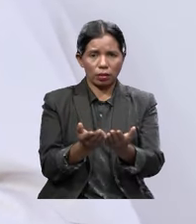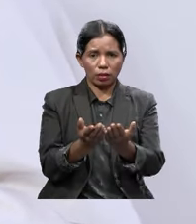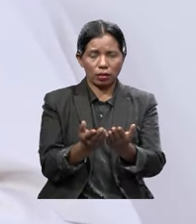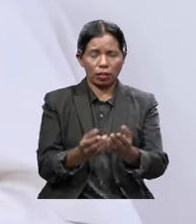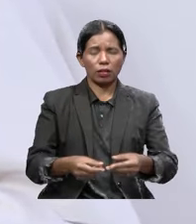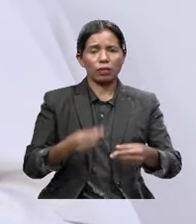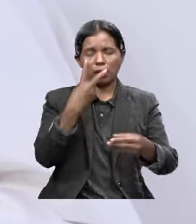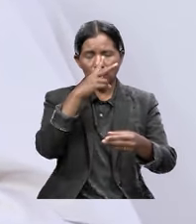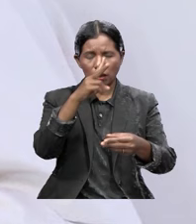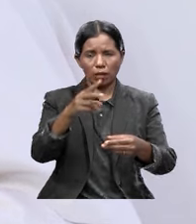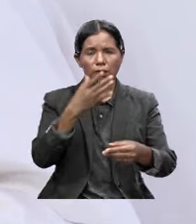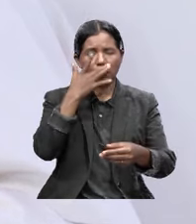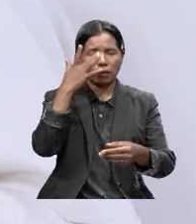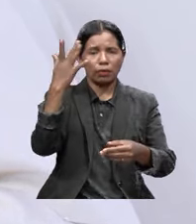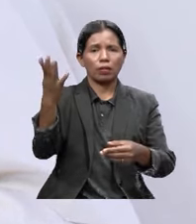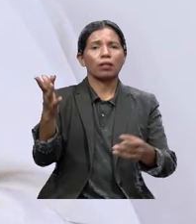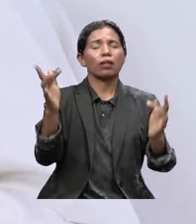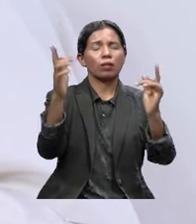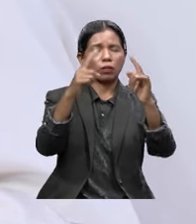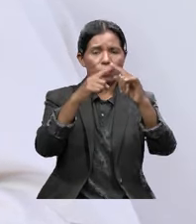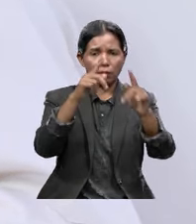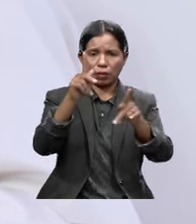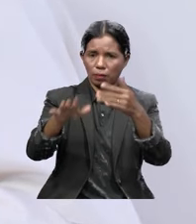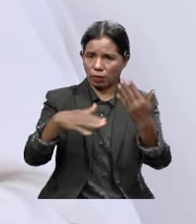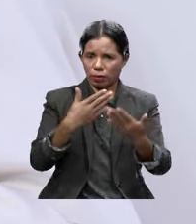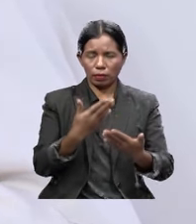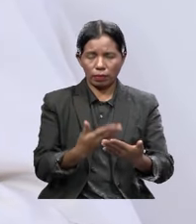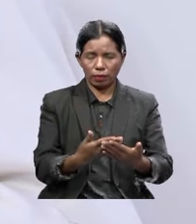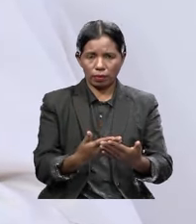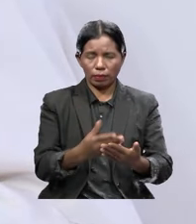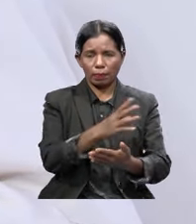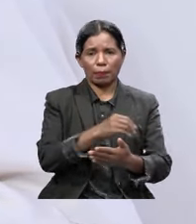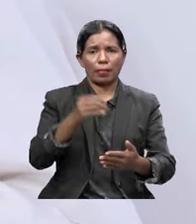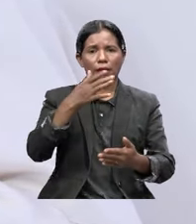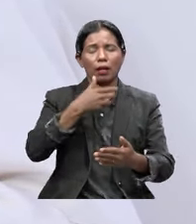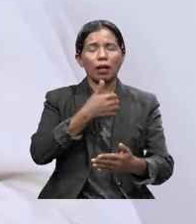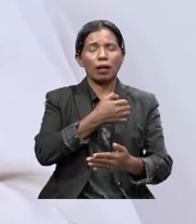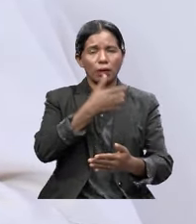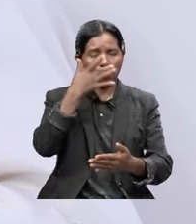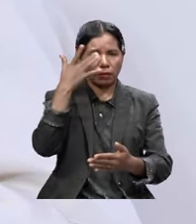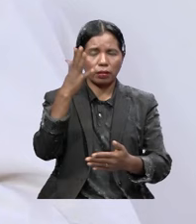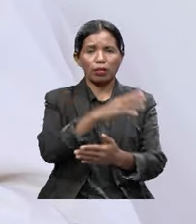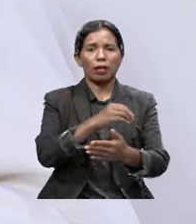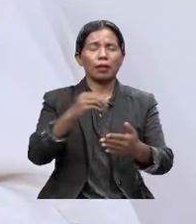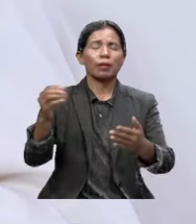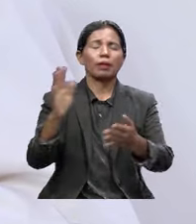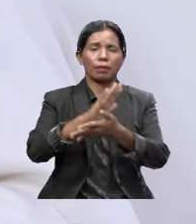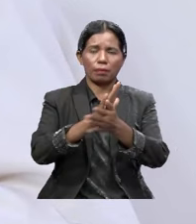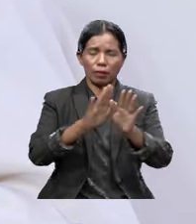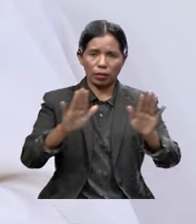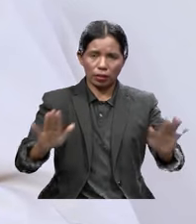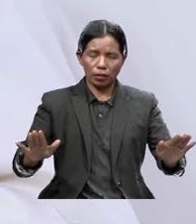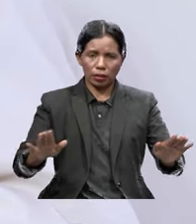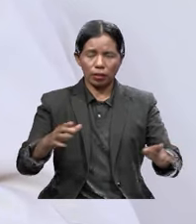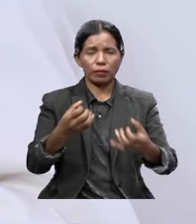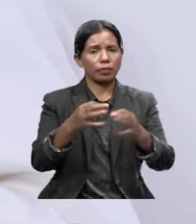perfumo evangelho nian toba ema hotu hotu. Perfumo reconciliação na paz nian. Liutia